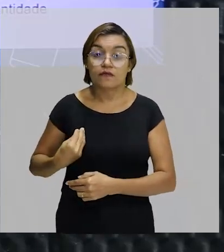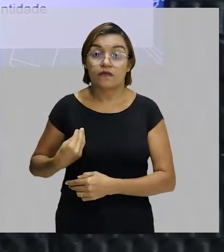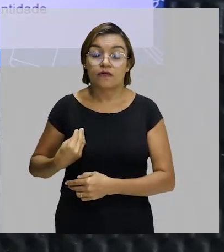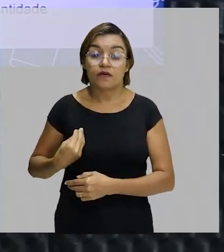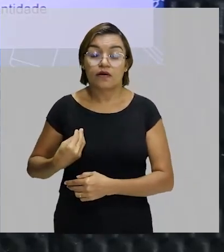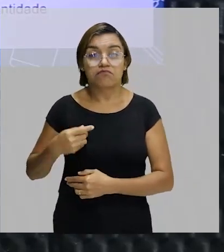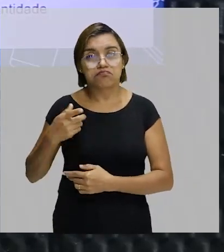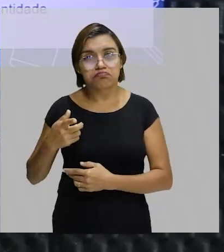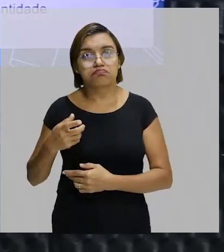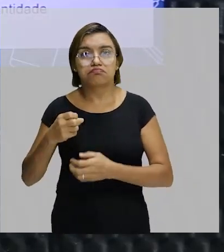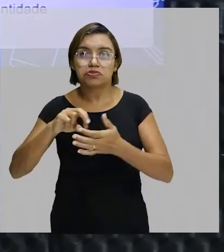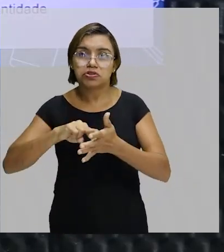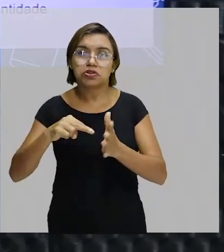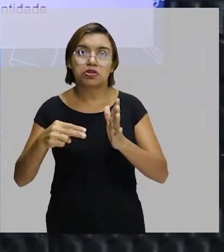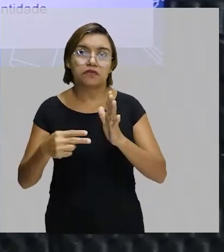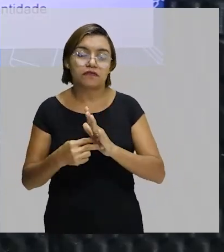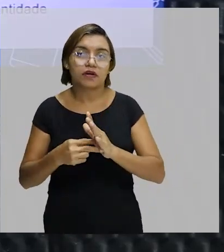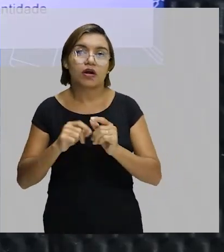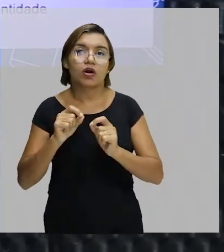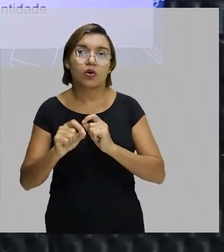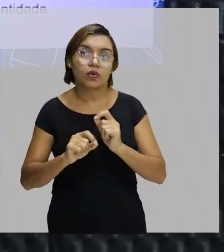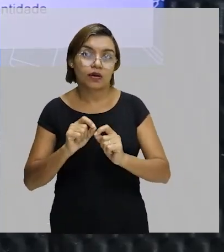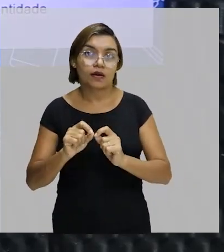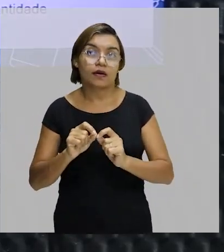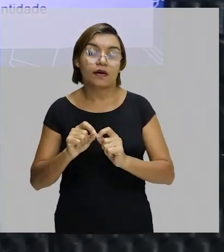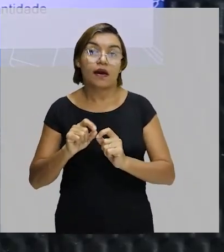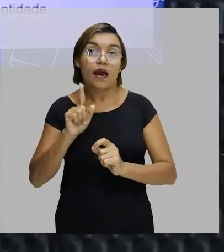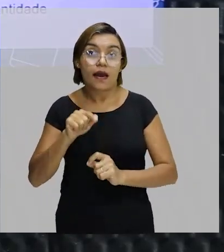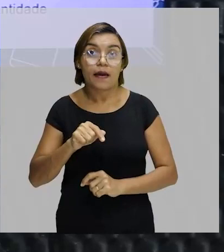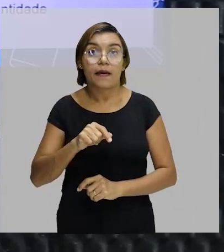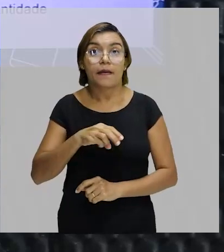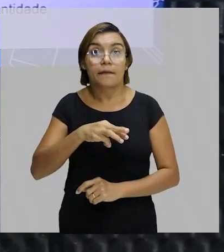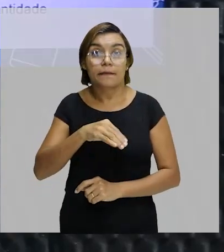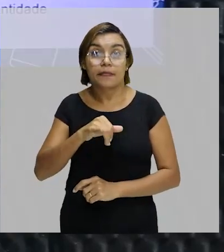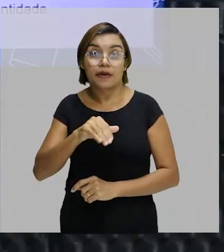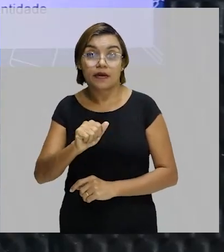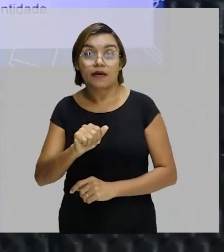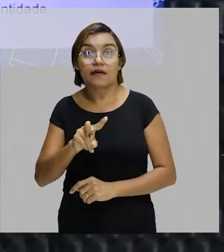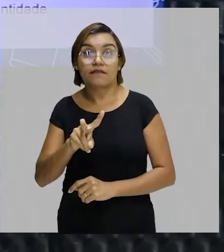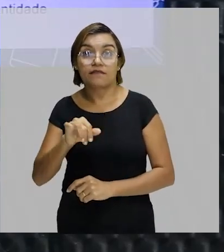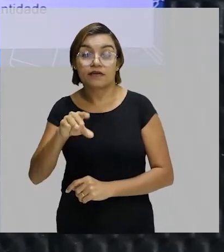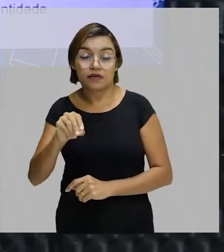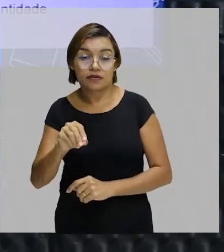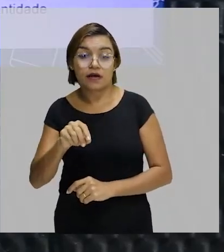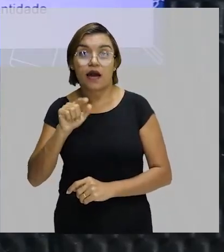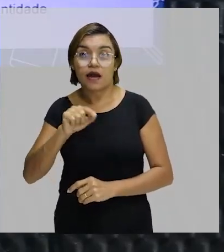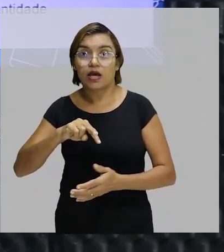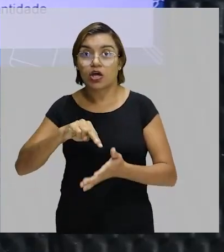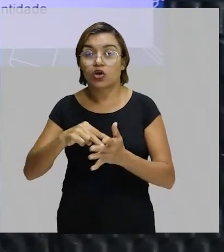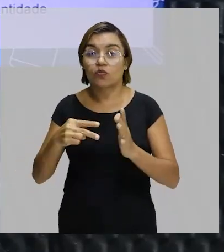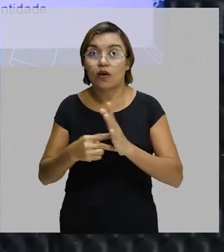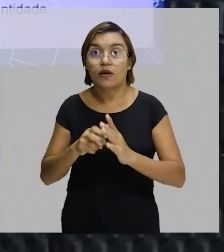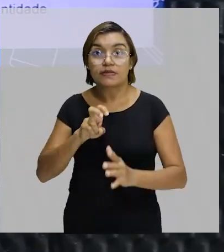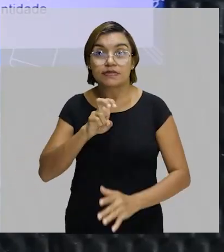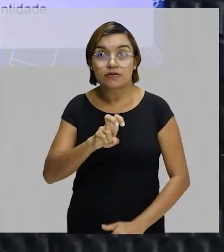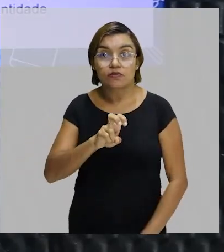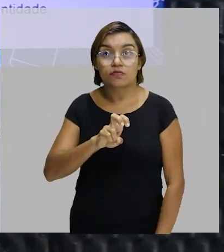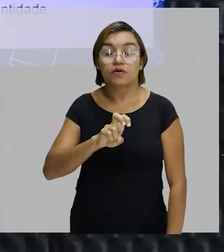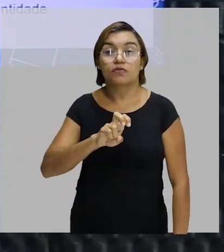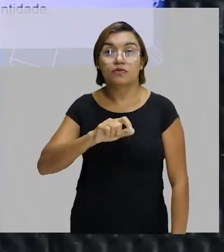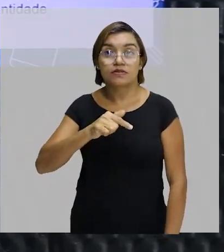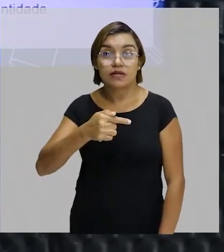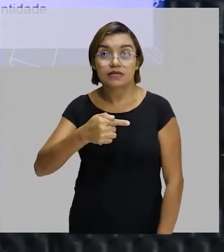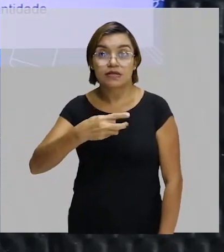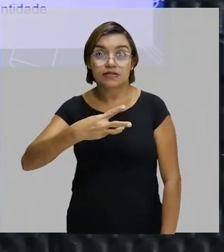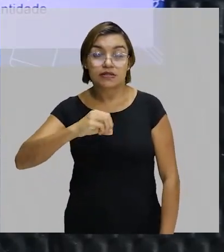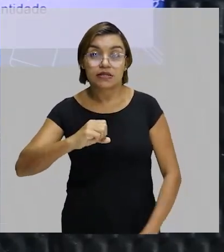foram passadas, né, aconteceu apenas uma meia-vida. E uma meia-vida corresponde a 5.730